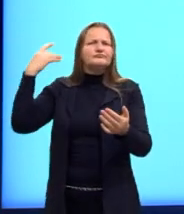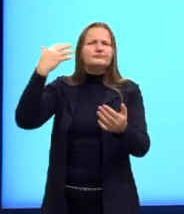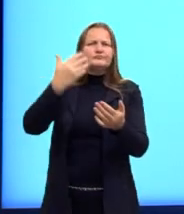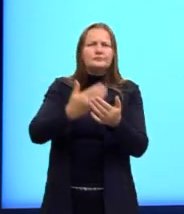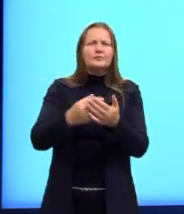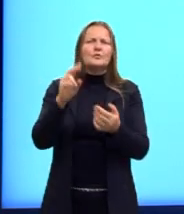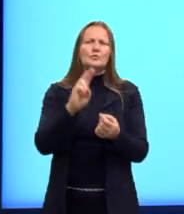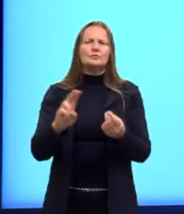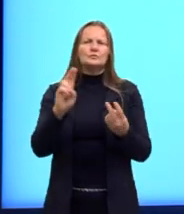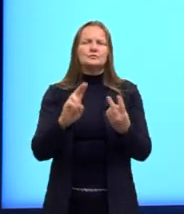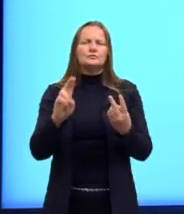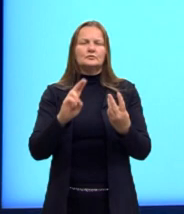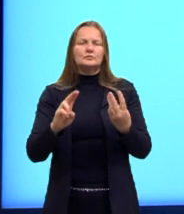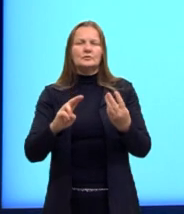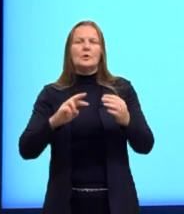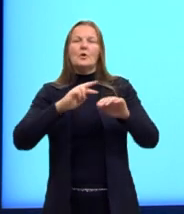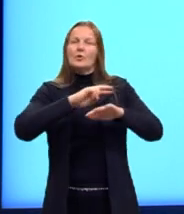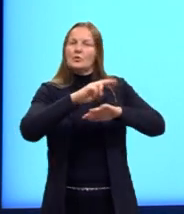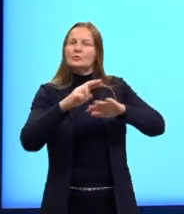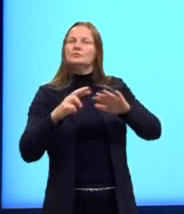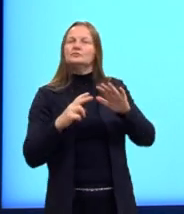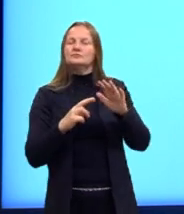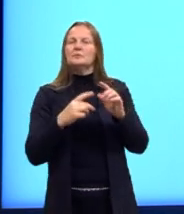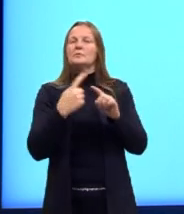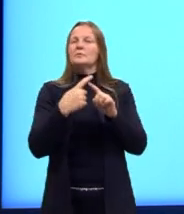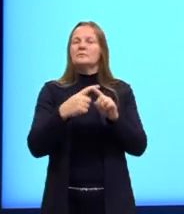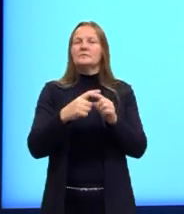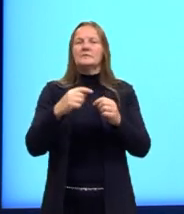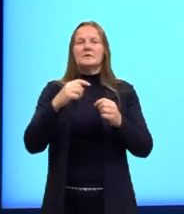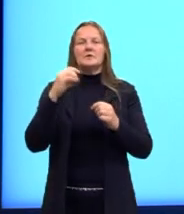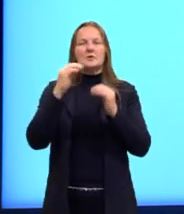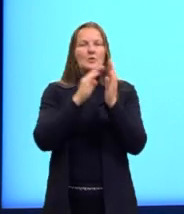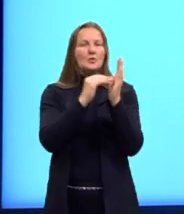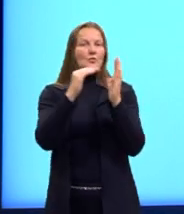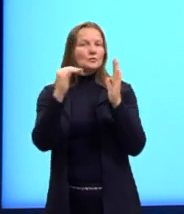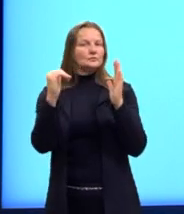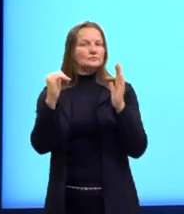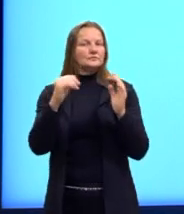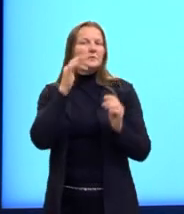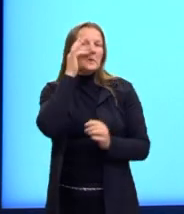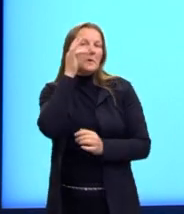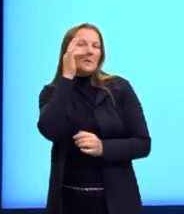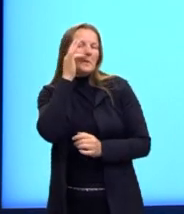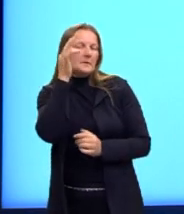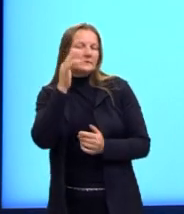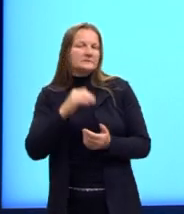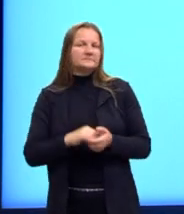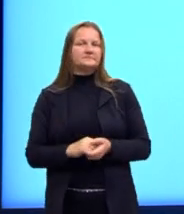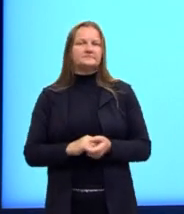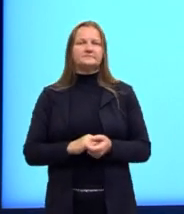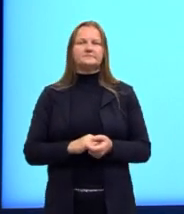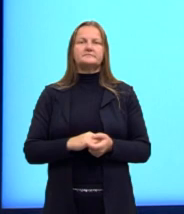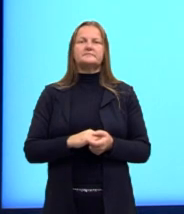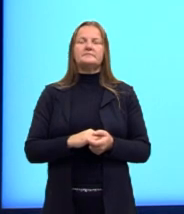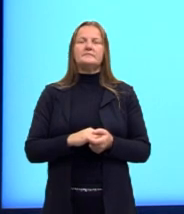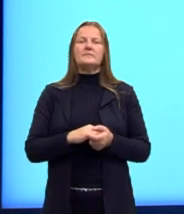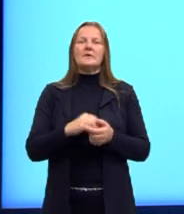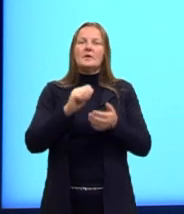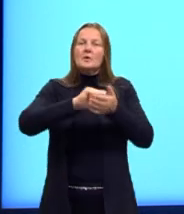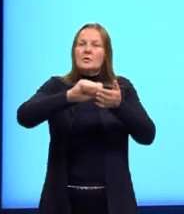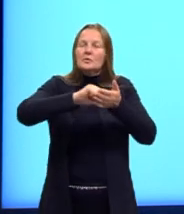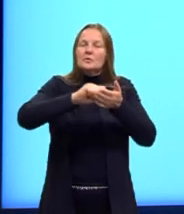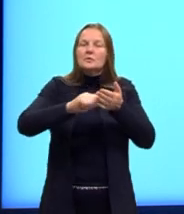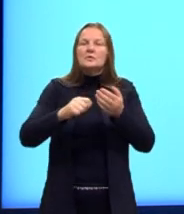o nome do gênero deriva do estilo francês humor no ar no qual o teórico